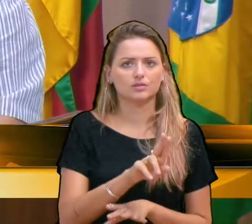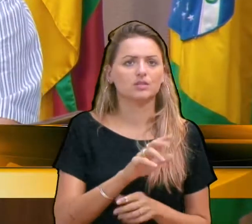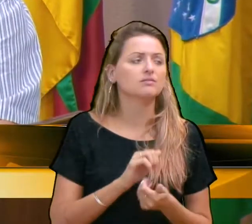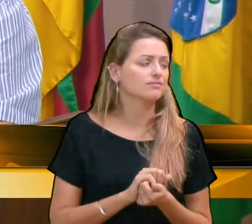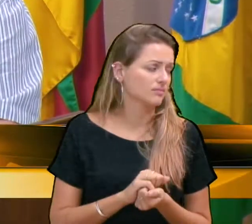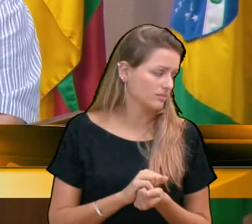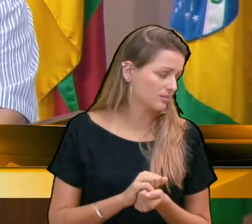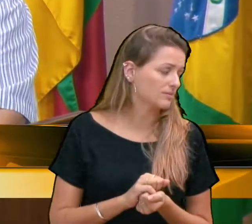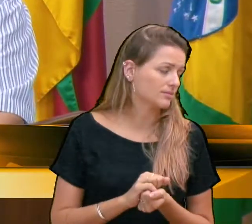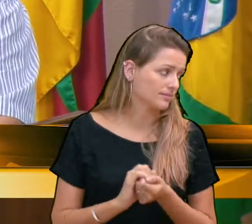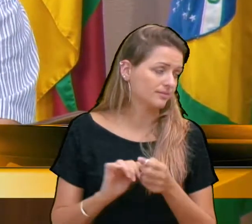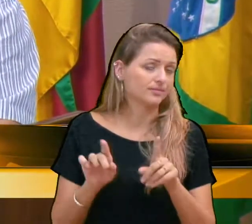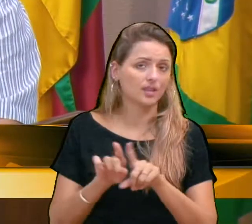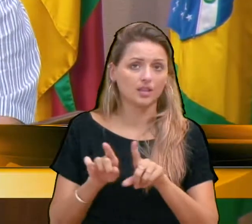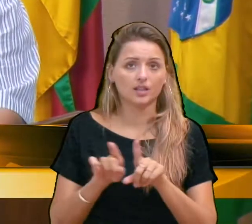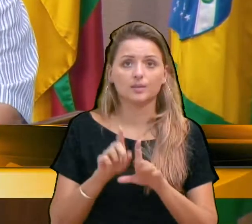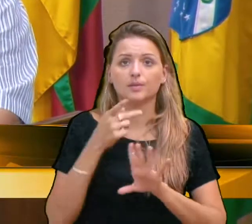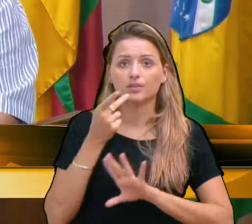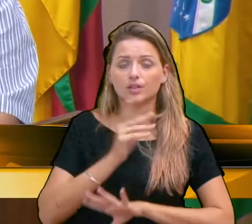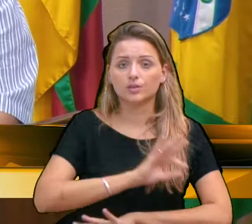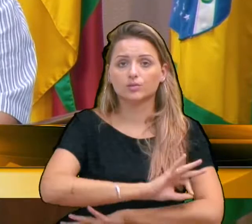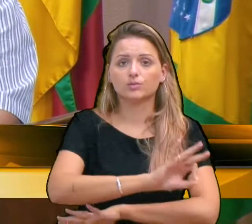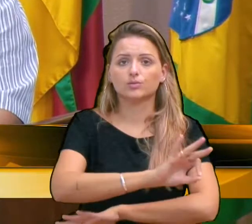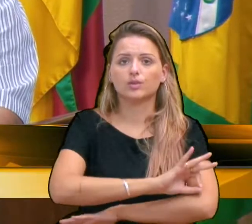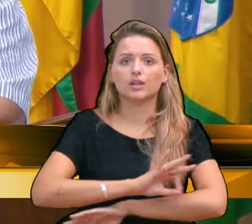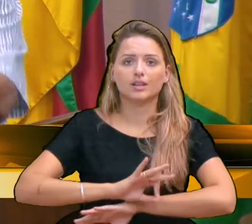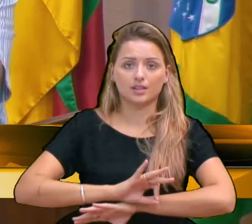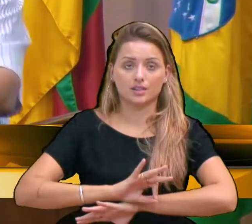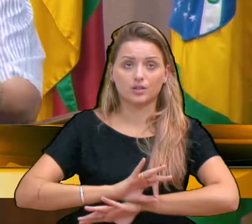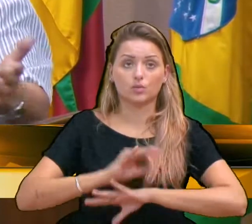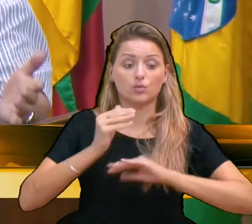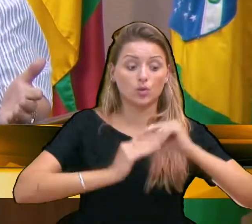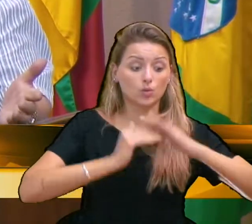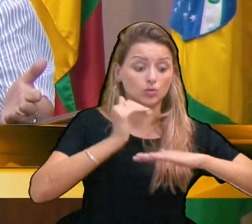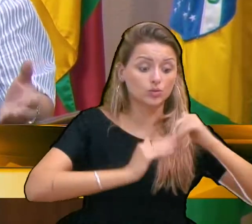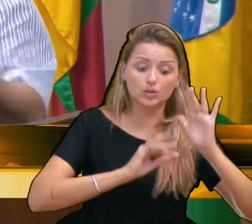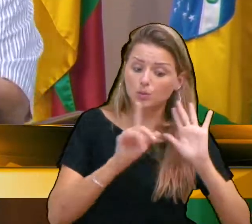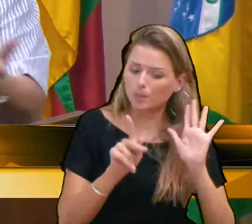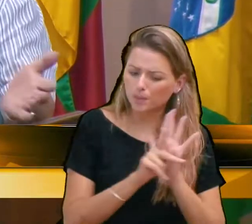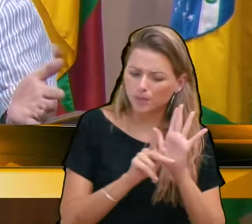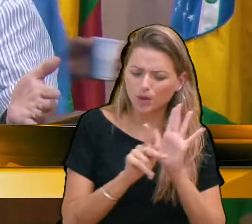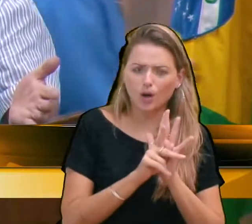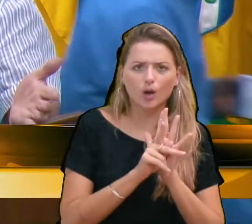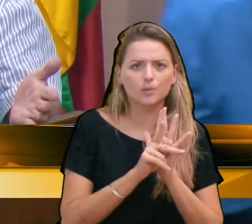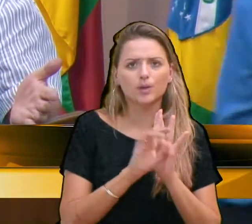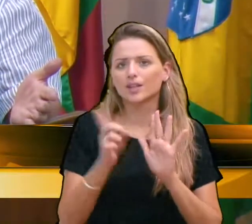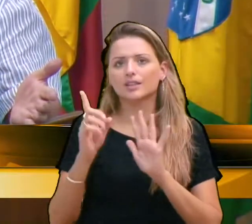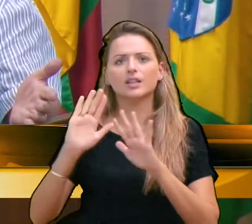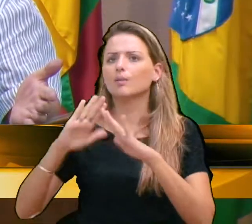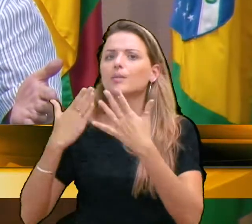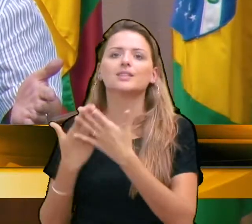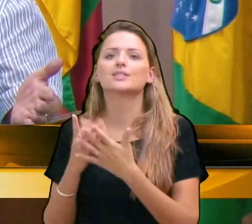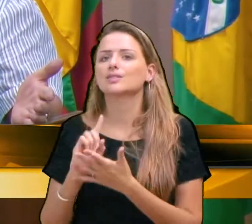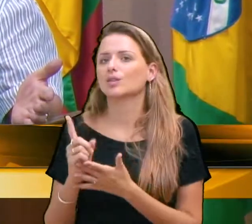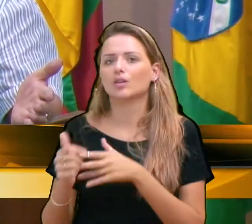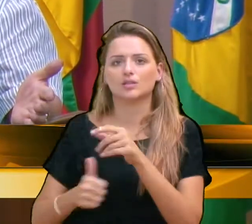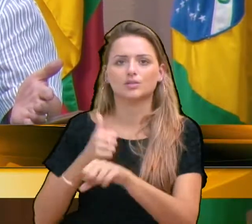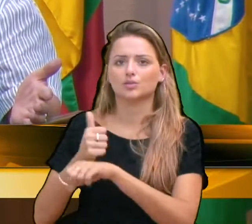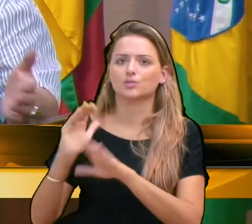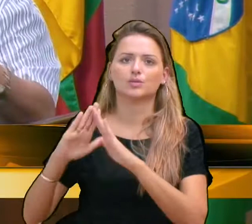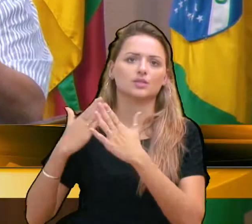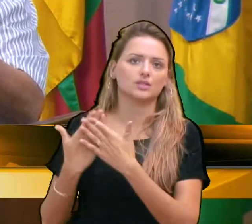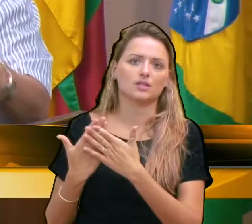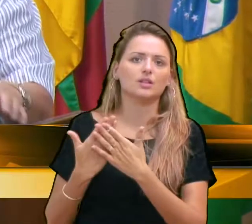do ponto de vista arquitetônico, foram construídos para aquela função, não para ser uma escola infantil. É